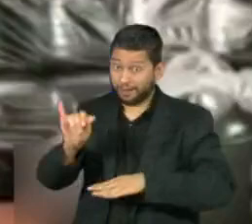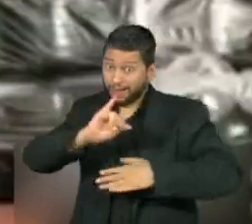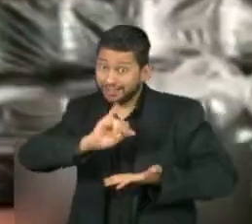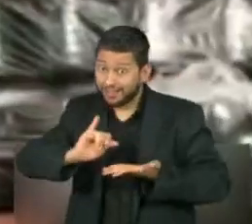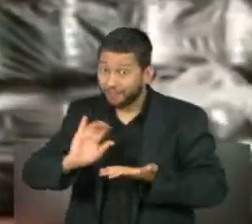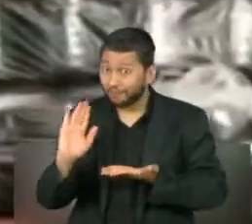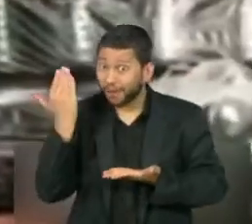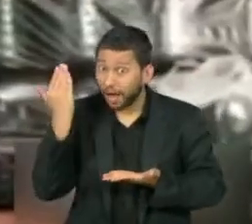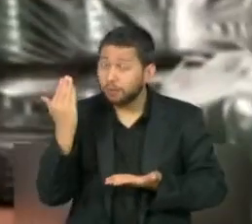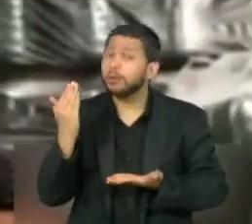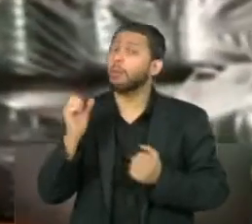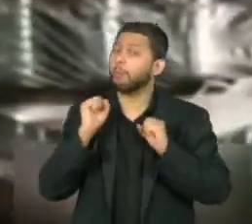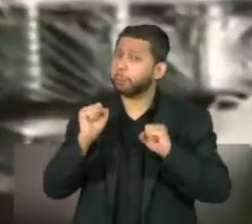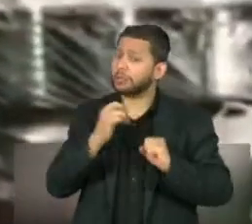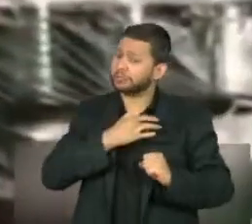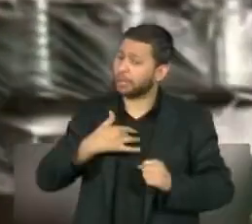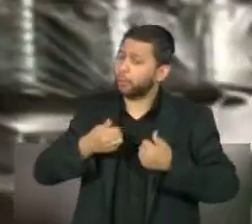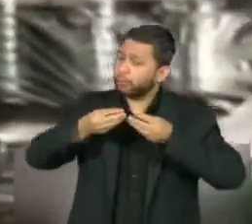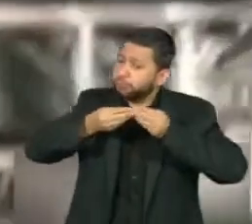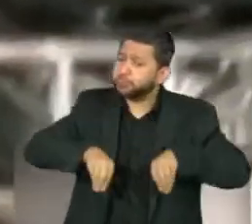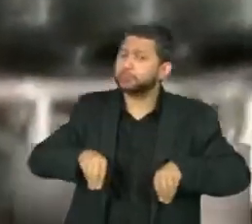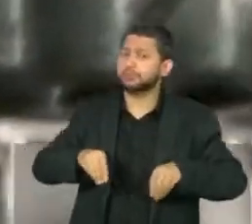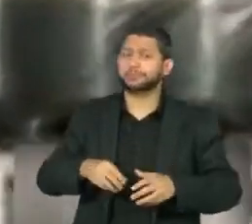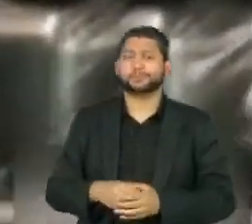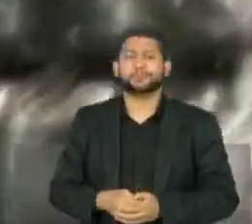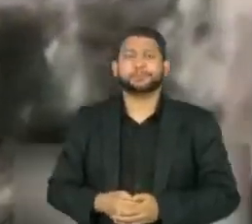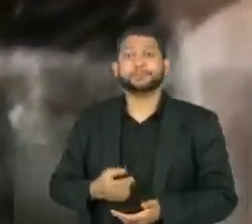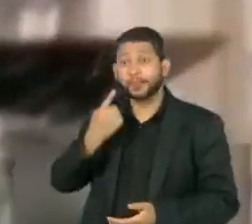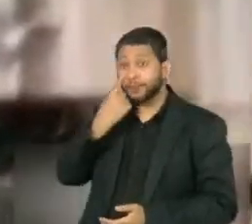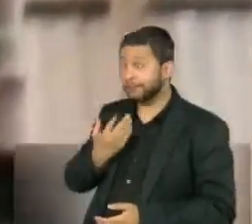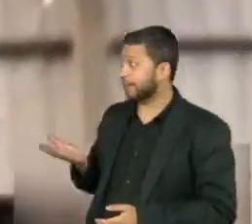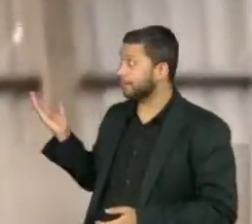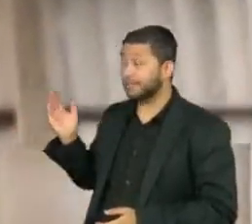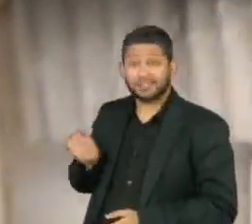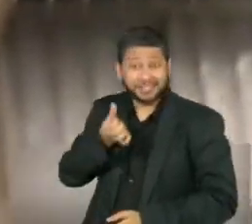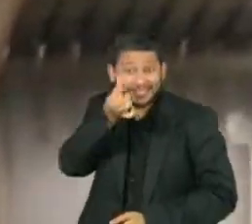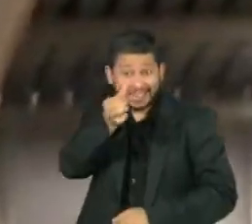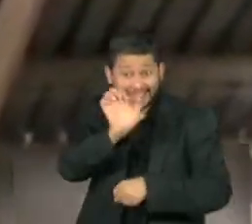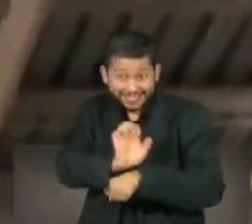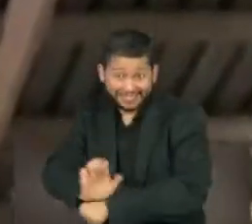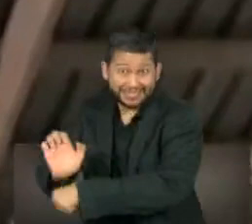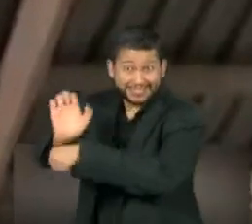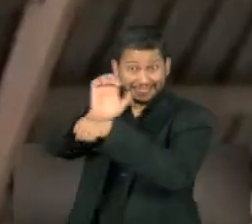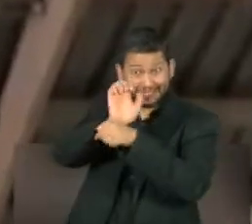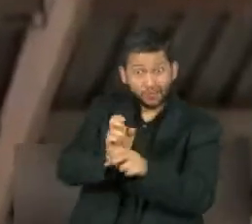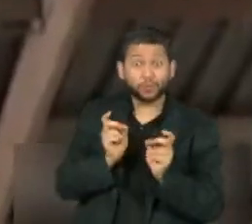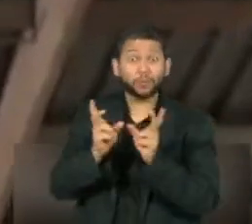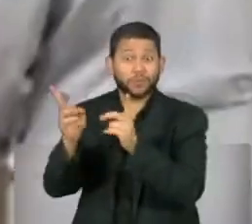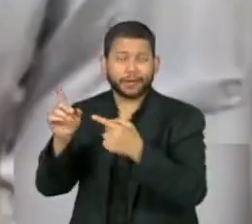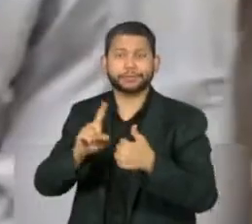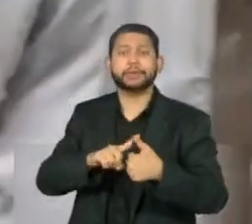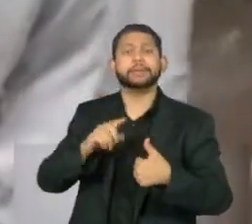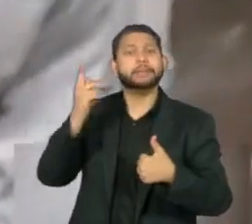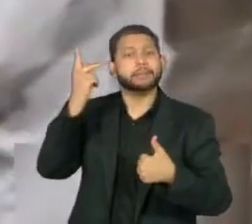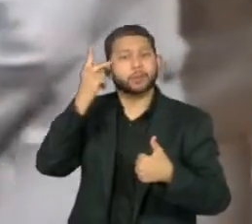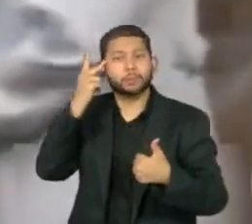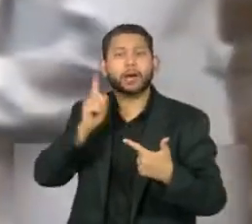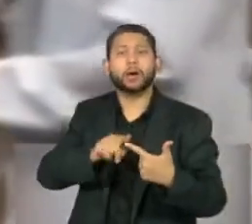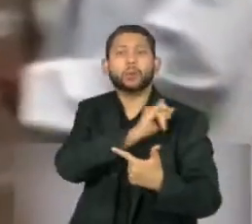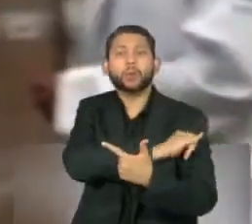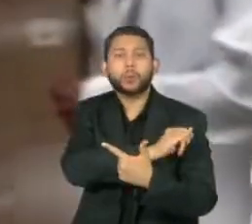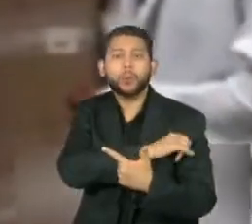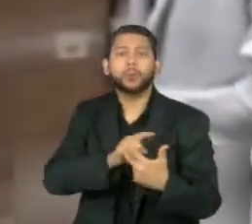saúde. Os produtos irregulares eram vendidos em 6 estados: São Paulo, Rio de Janeiro, Paraná, Santa